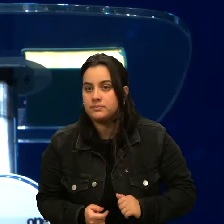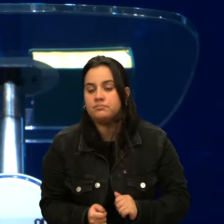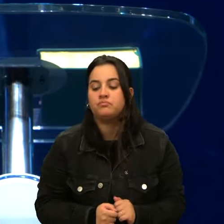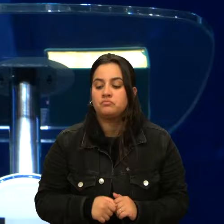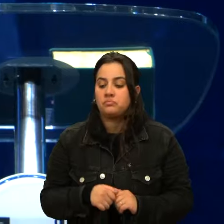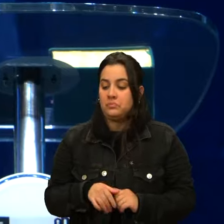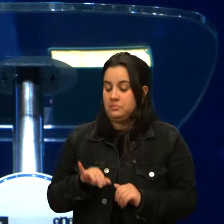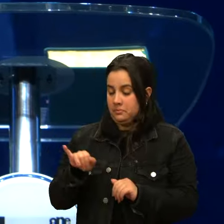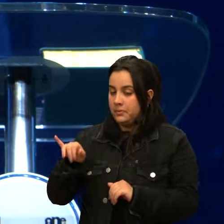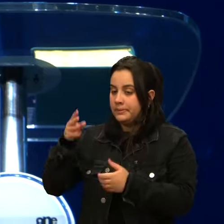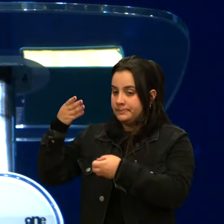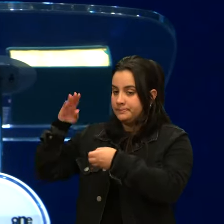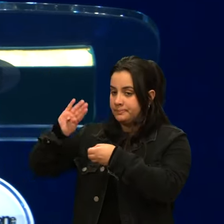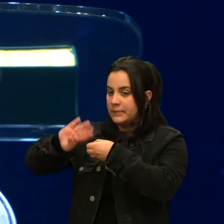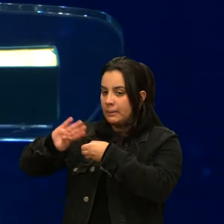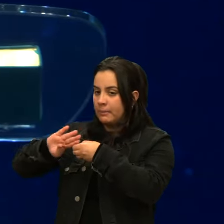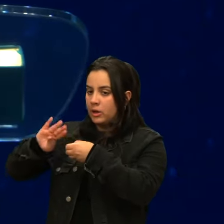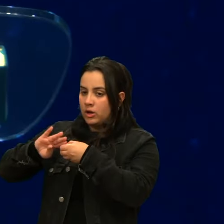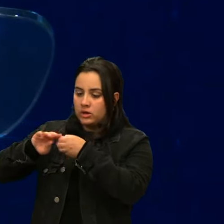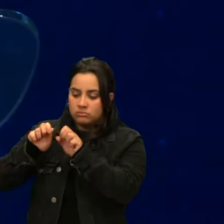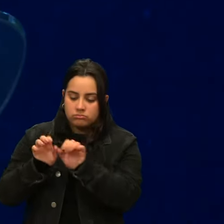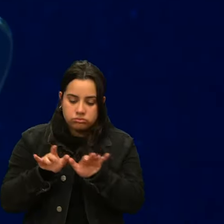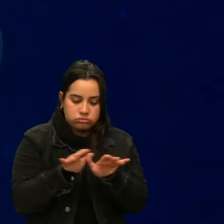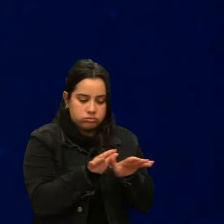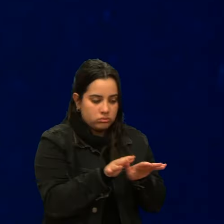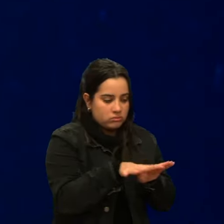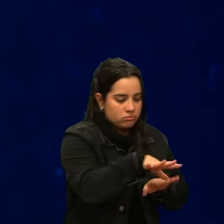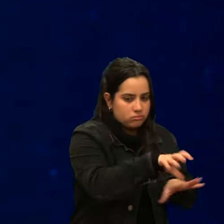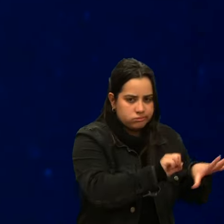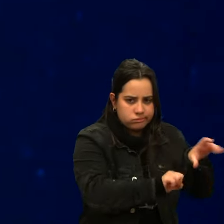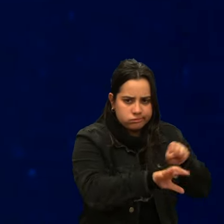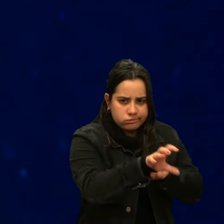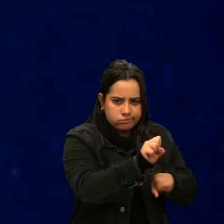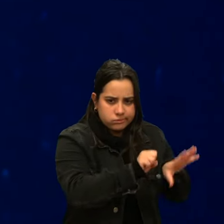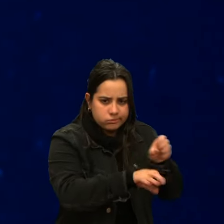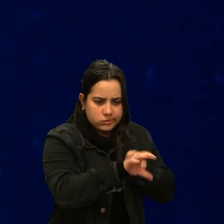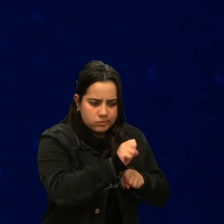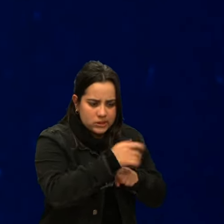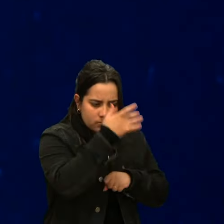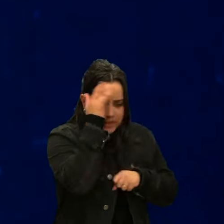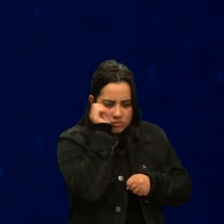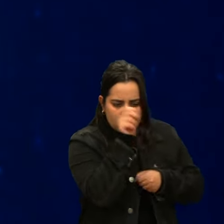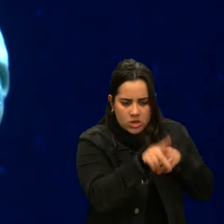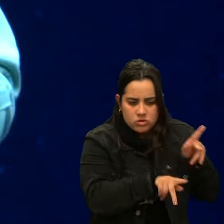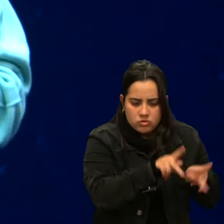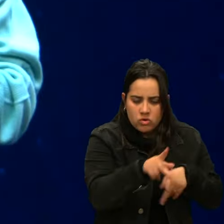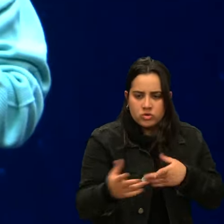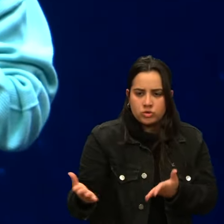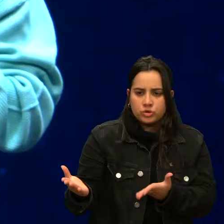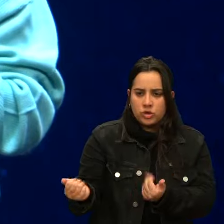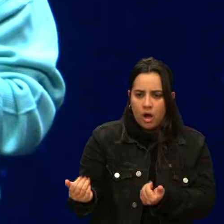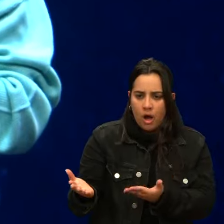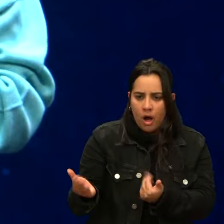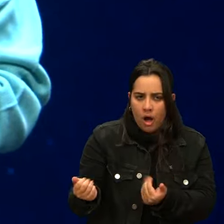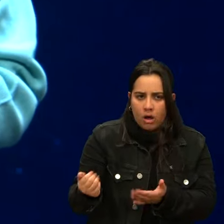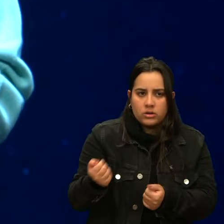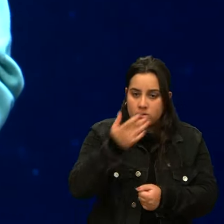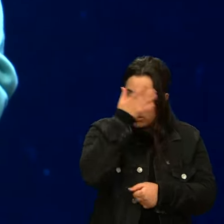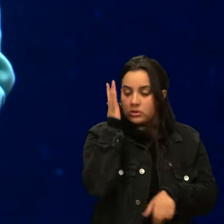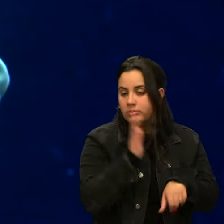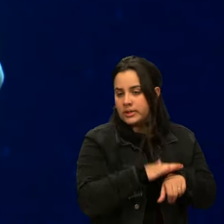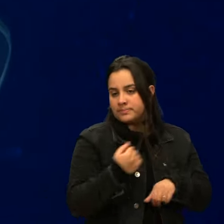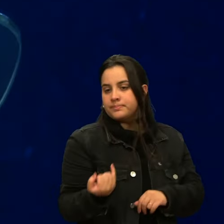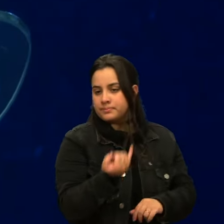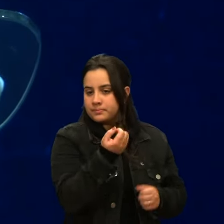dominar aquele povo, eles começam a levar as pessoas, os jovens, as pessoas que eram mais